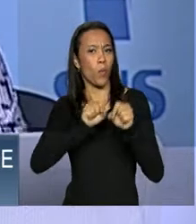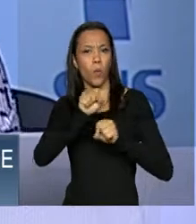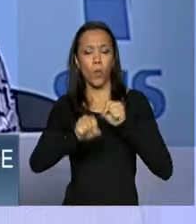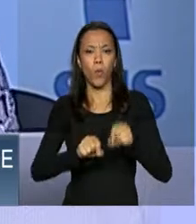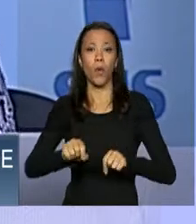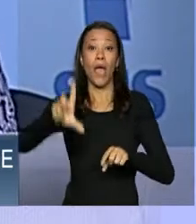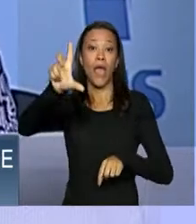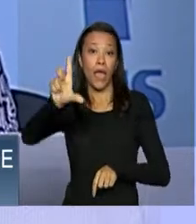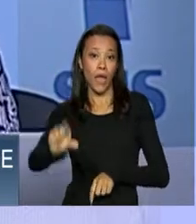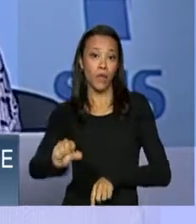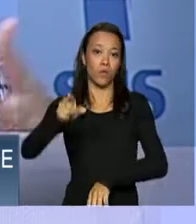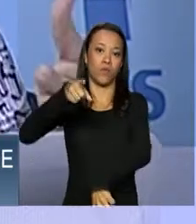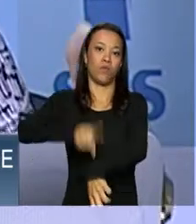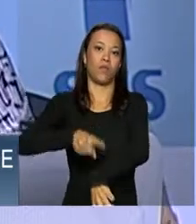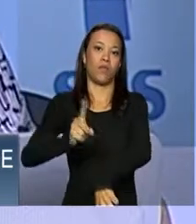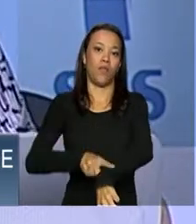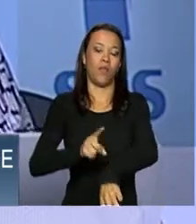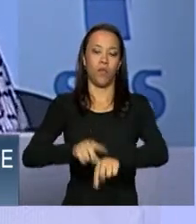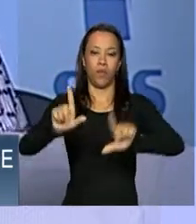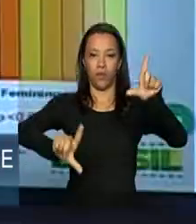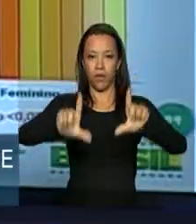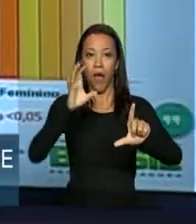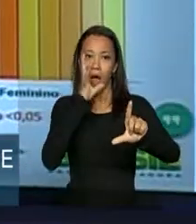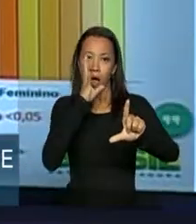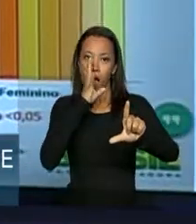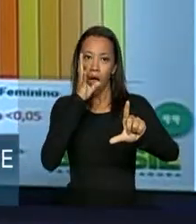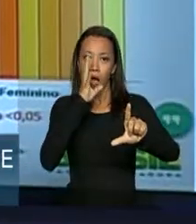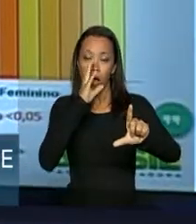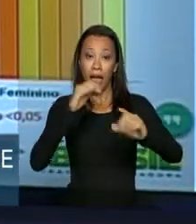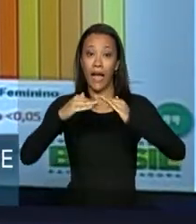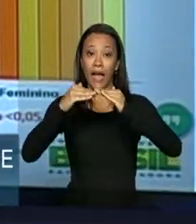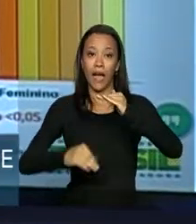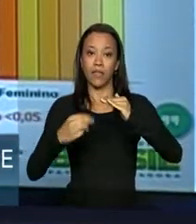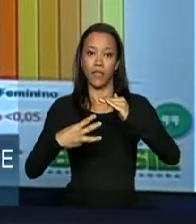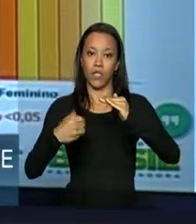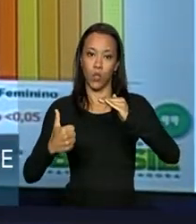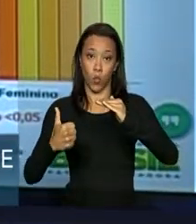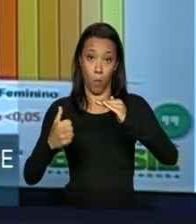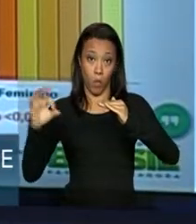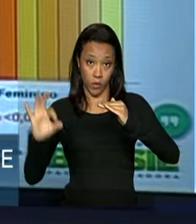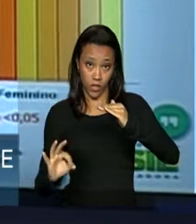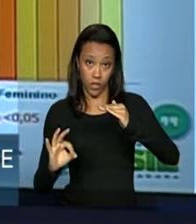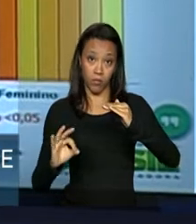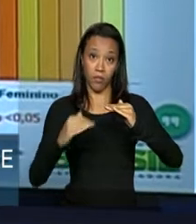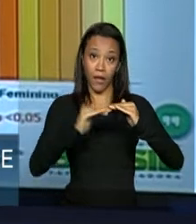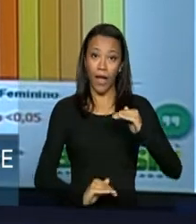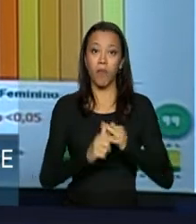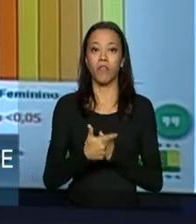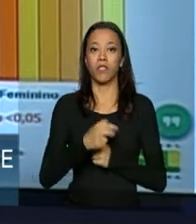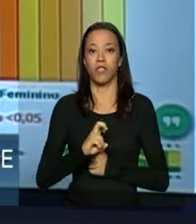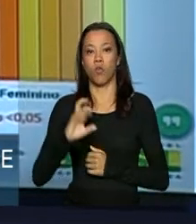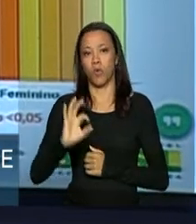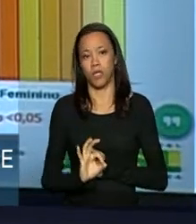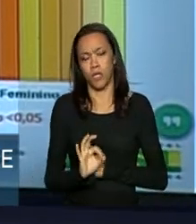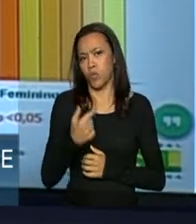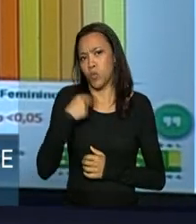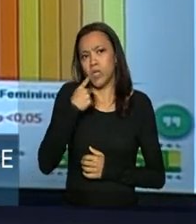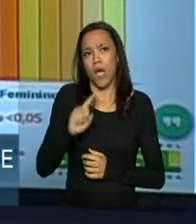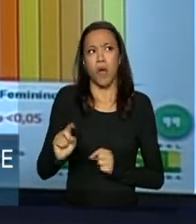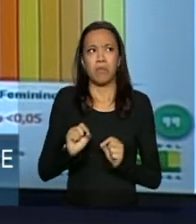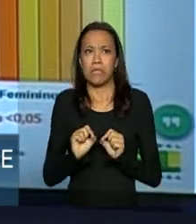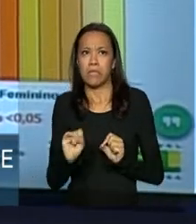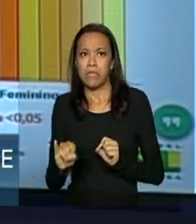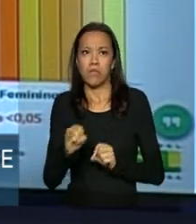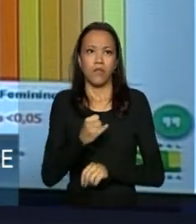redução do tempo frente à TV. Caiu de 31% para 25%. Não sabemos se foram diversificados